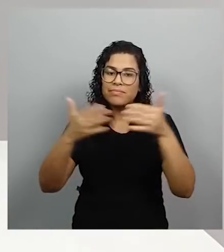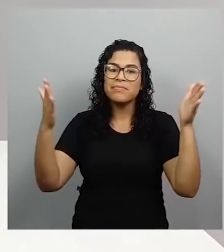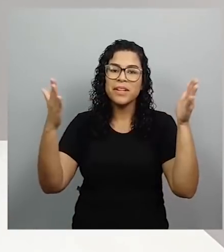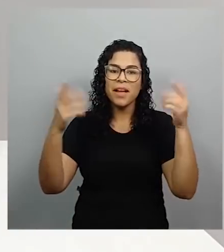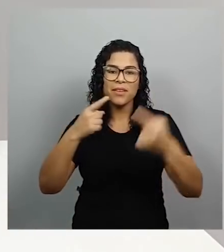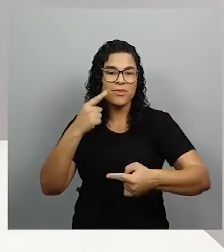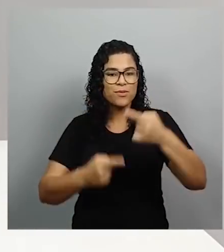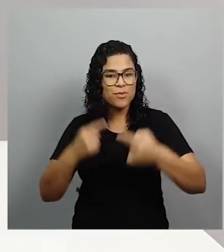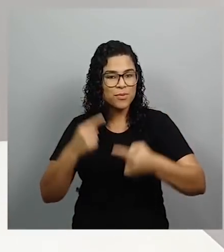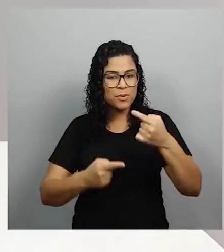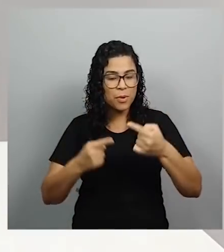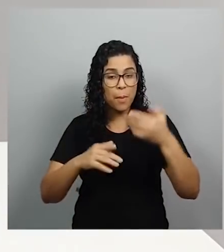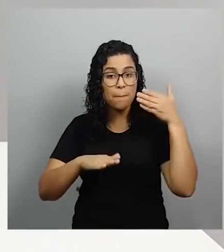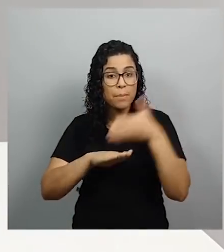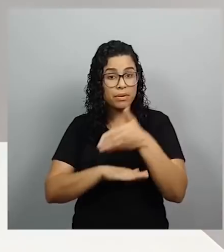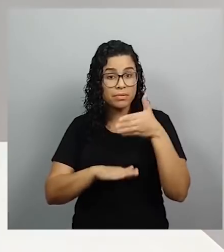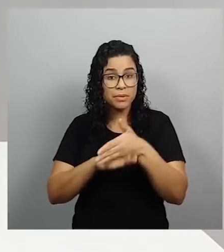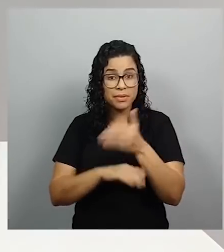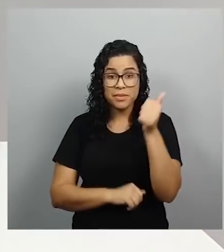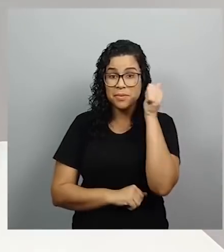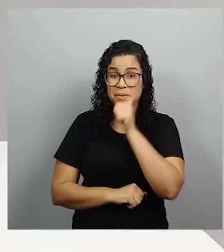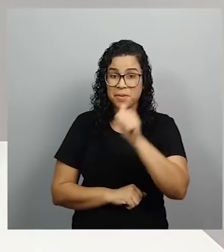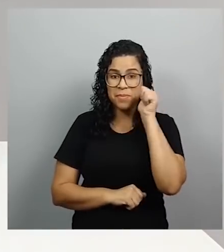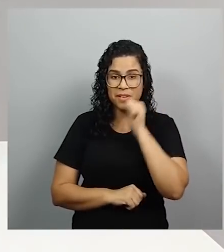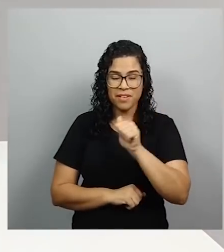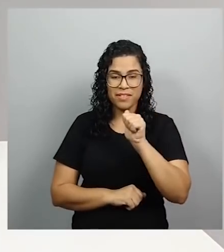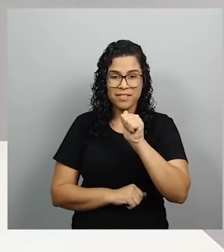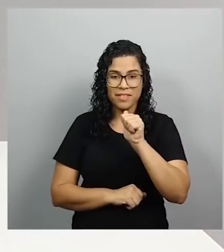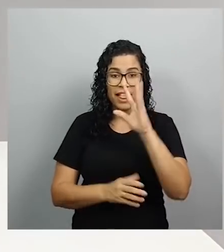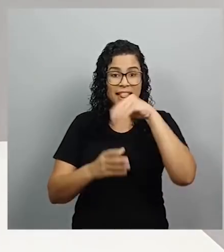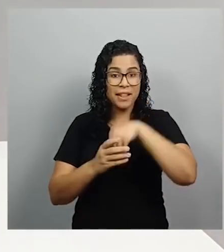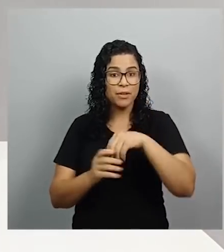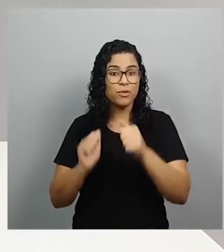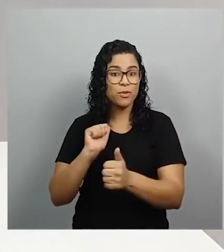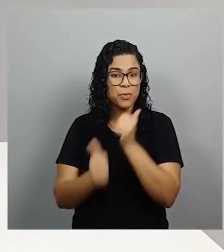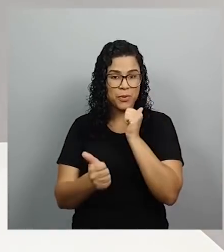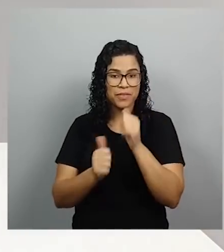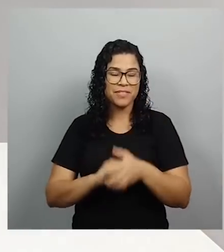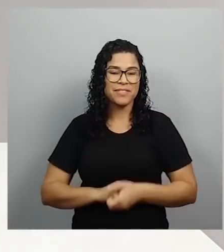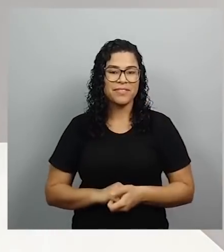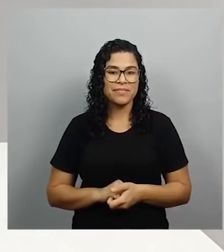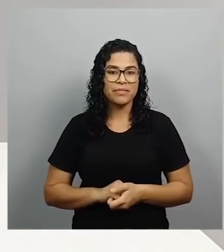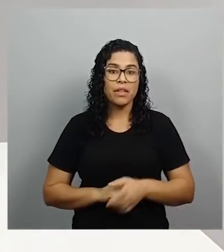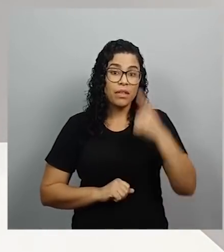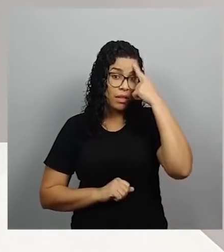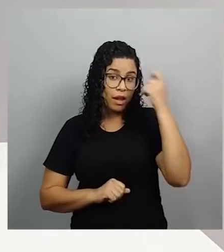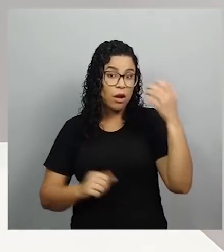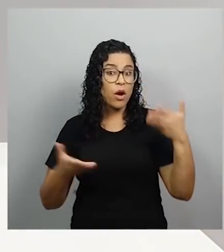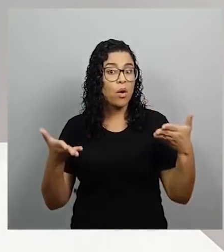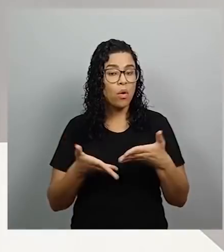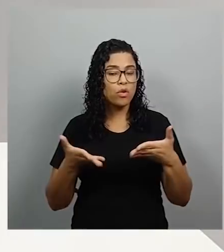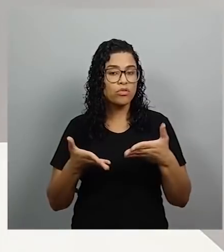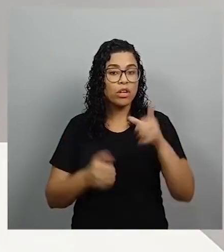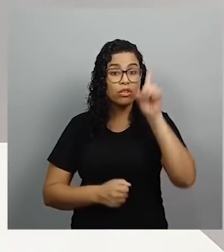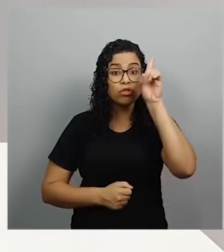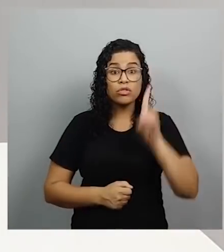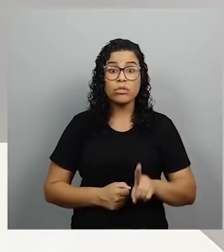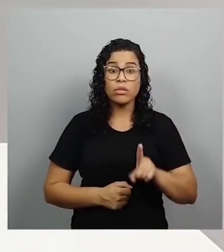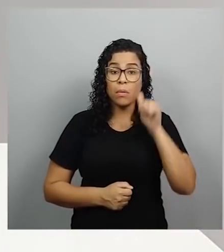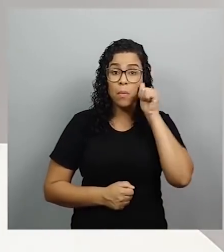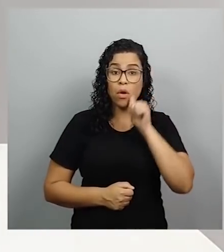mais as discussões sobre a participação das mulheres nos esportes. A ideia de hoje é falarmos sobre os direitos